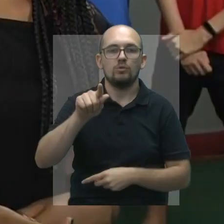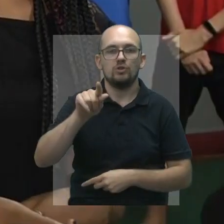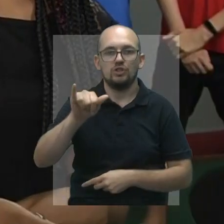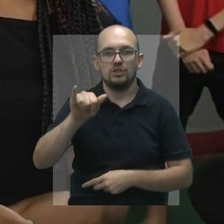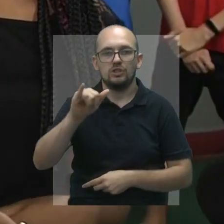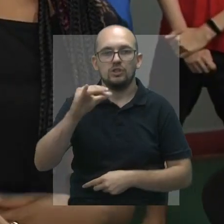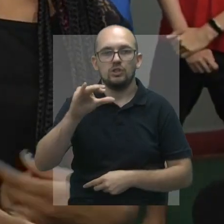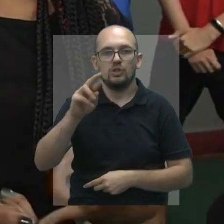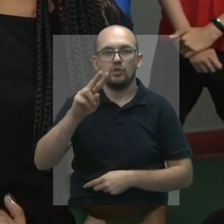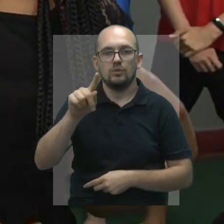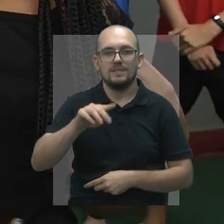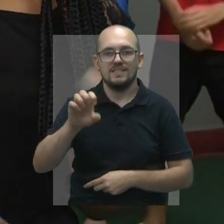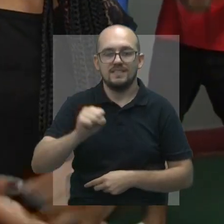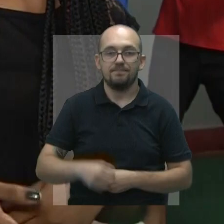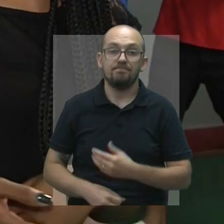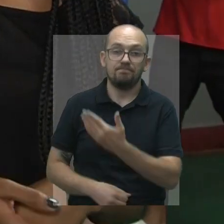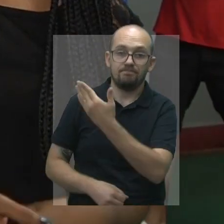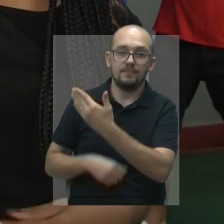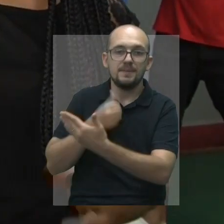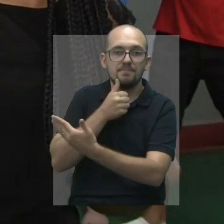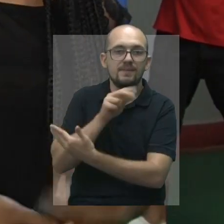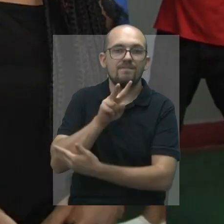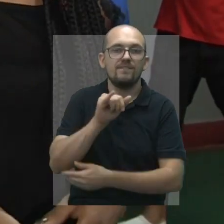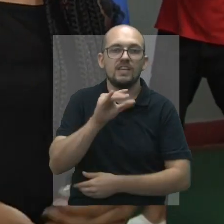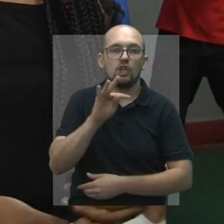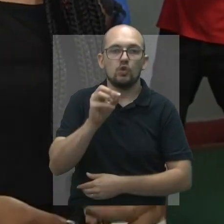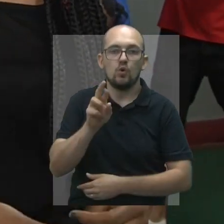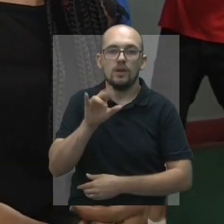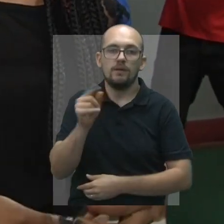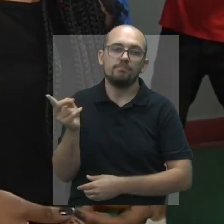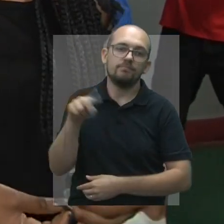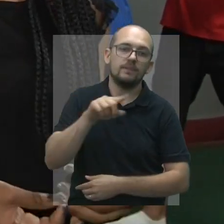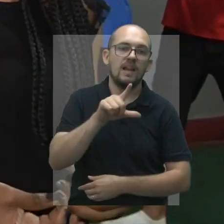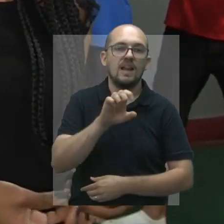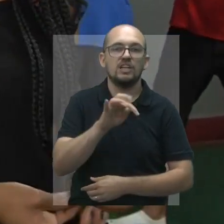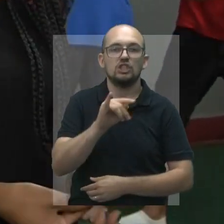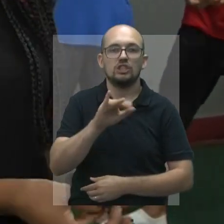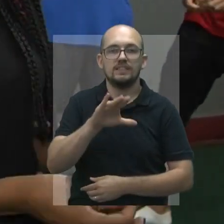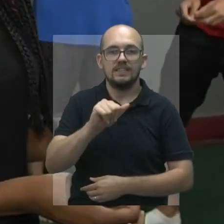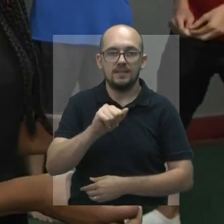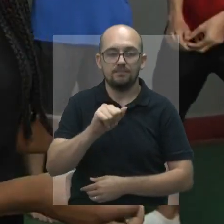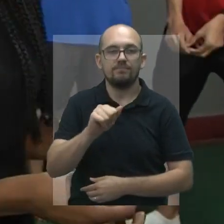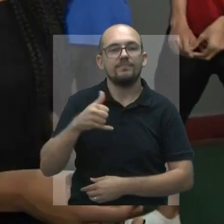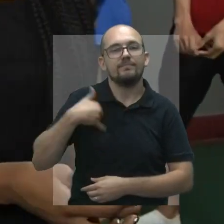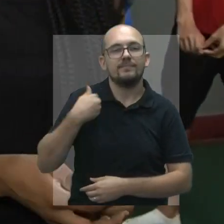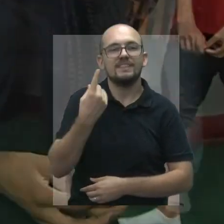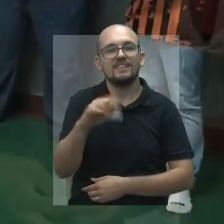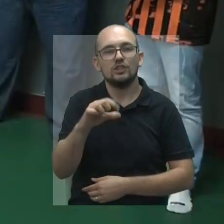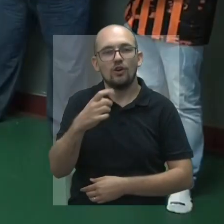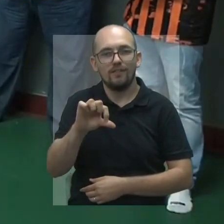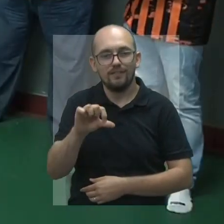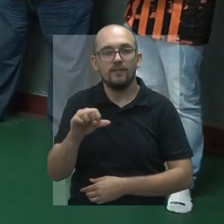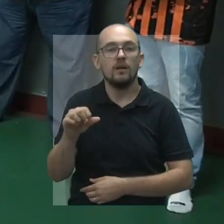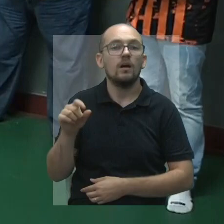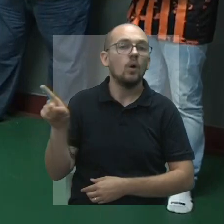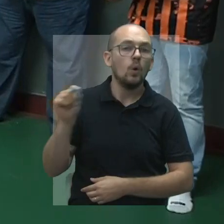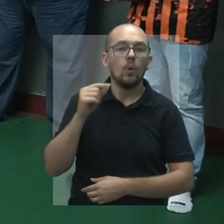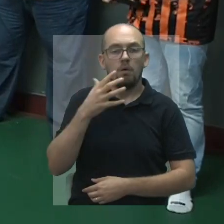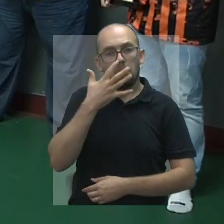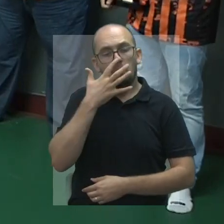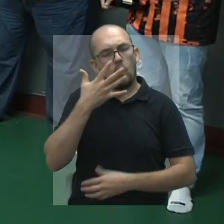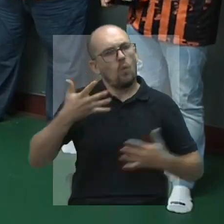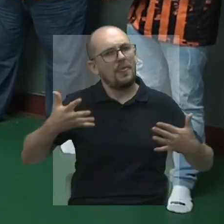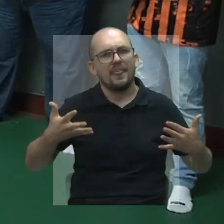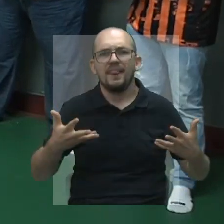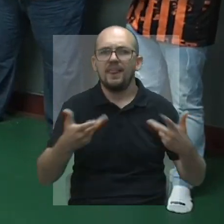jovens Victória de Oliveira Lança, de 18 anos, e a Letícia Benedicto Júlio, de 19 anos, acharam incrível a